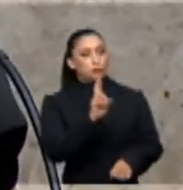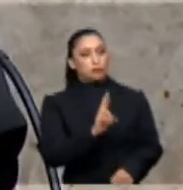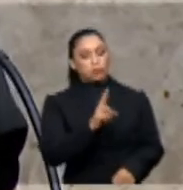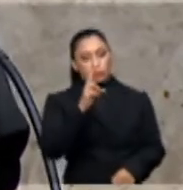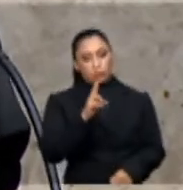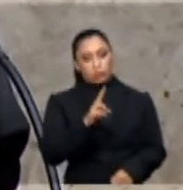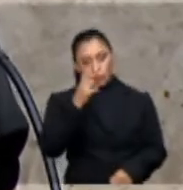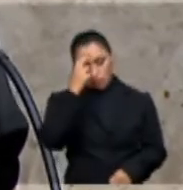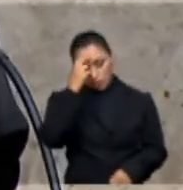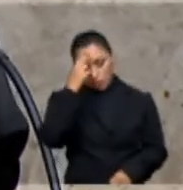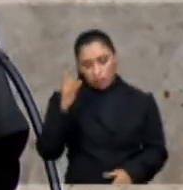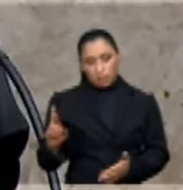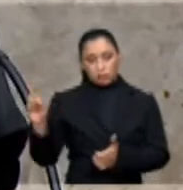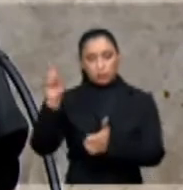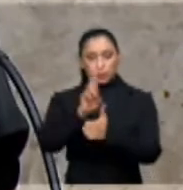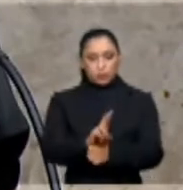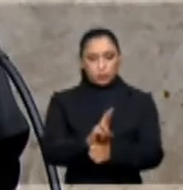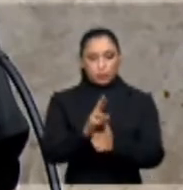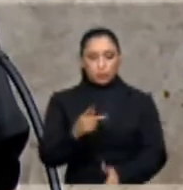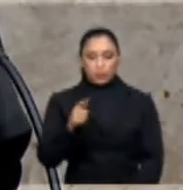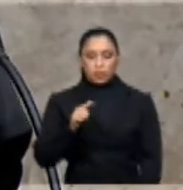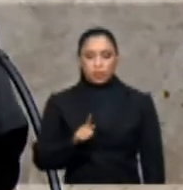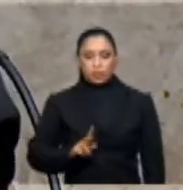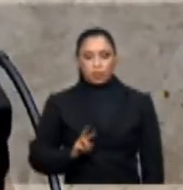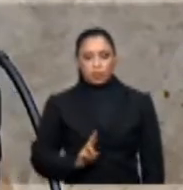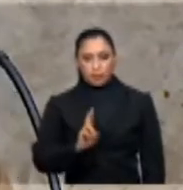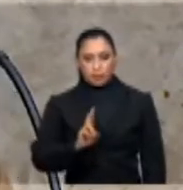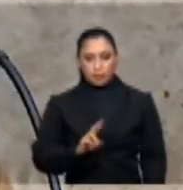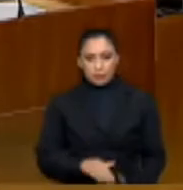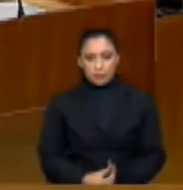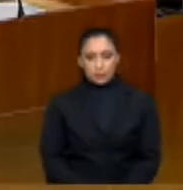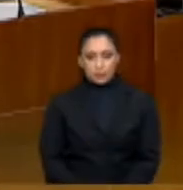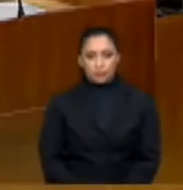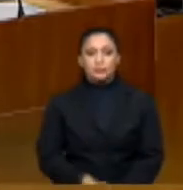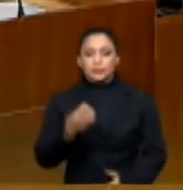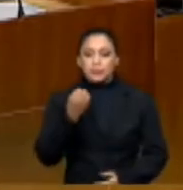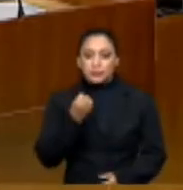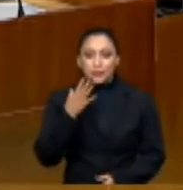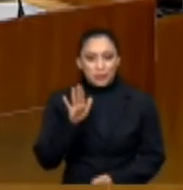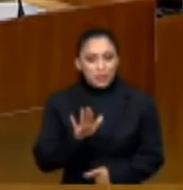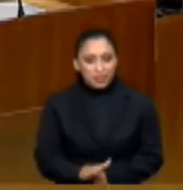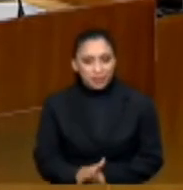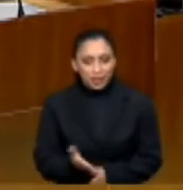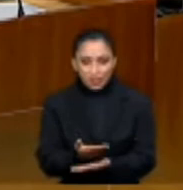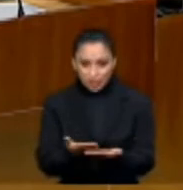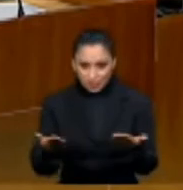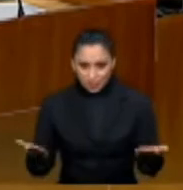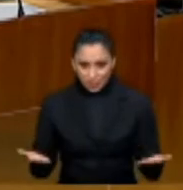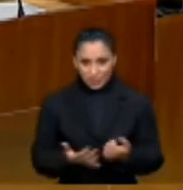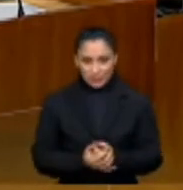de Aras, Procurador-Geral da República. Boa tarde a todas e a